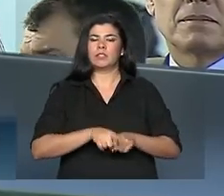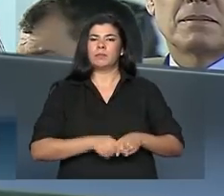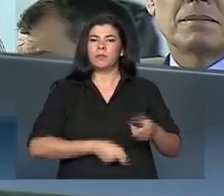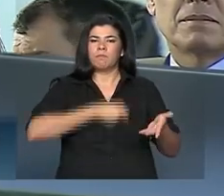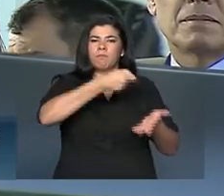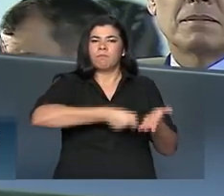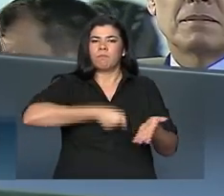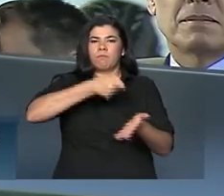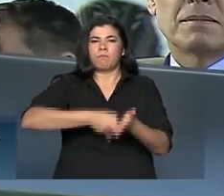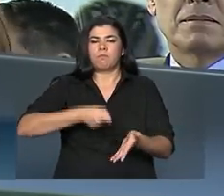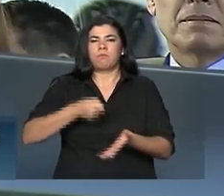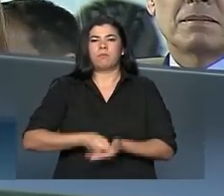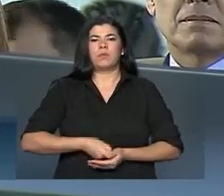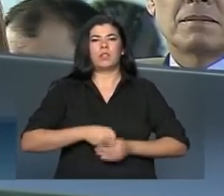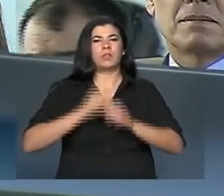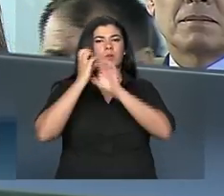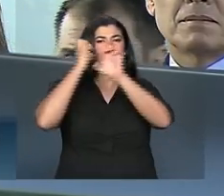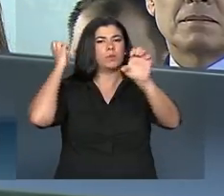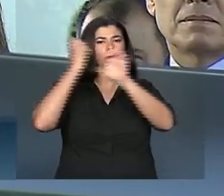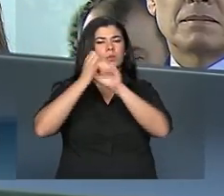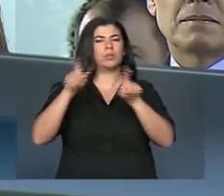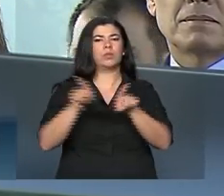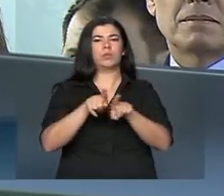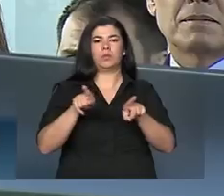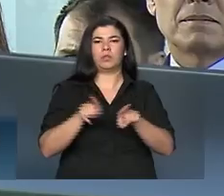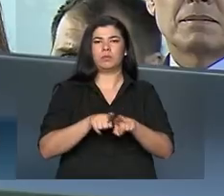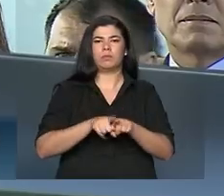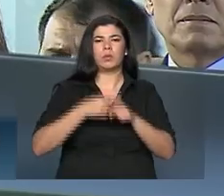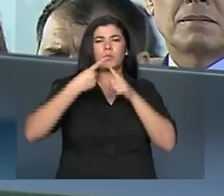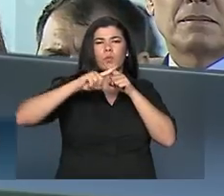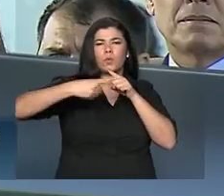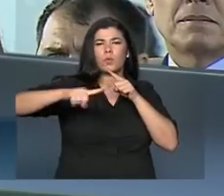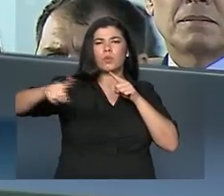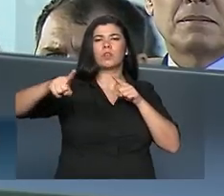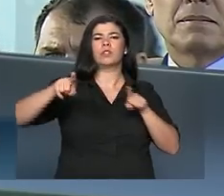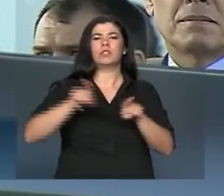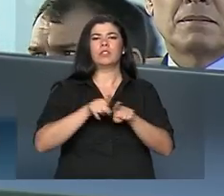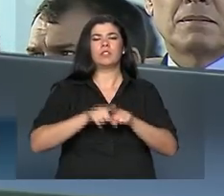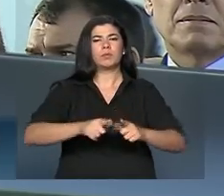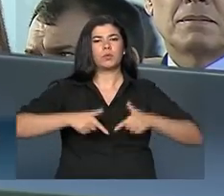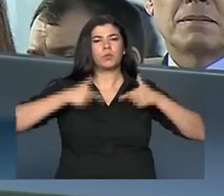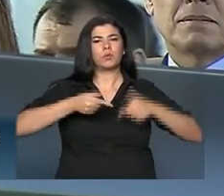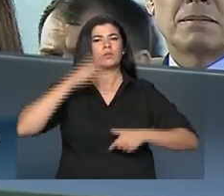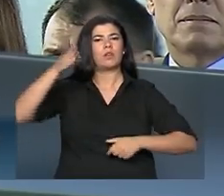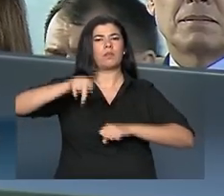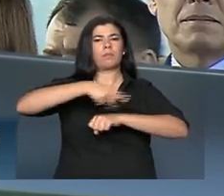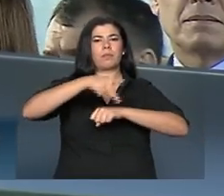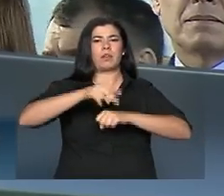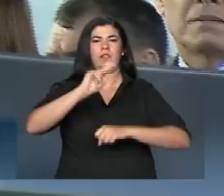inóspitas frentes de trabalho da engenharia, aos que nesse momento lutam pela paz no Haiti,